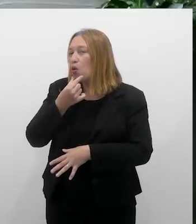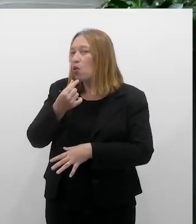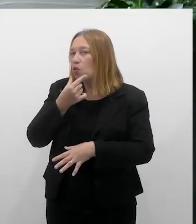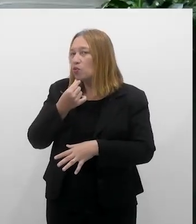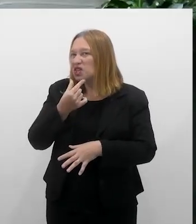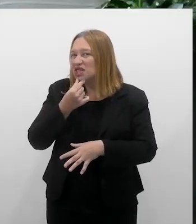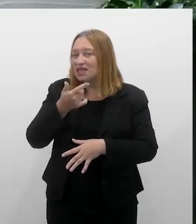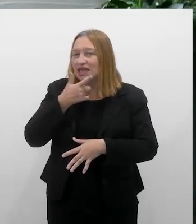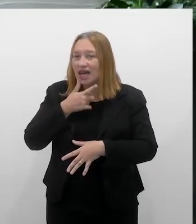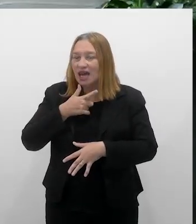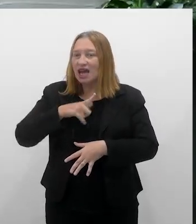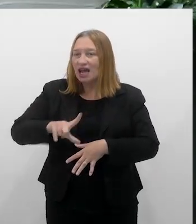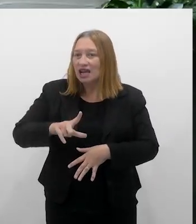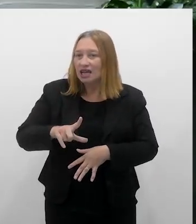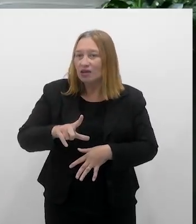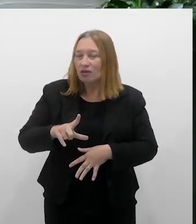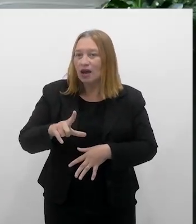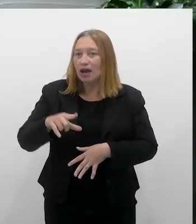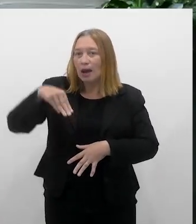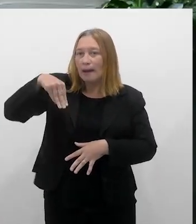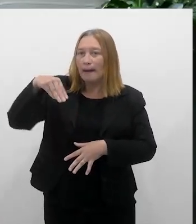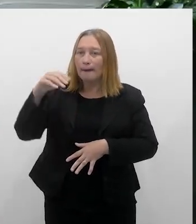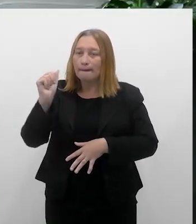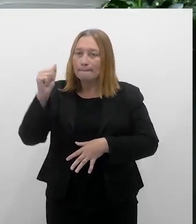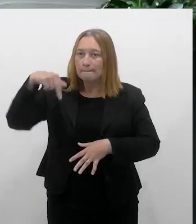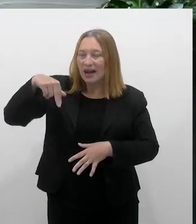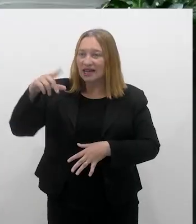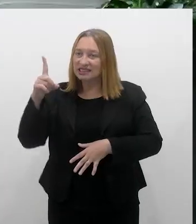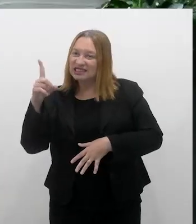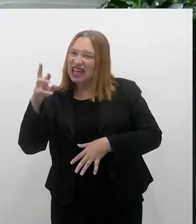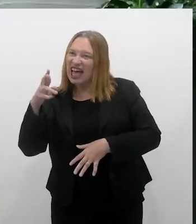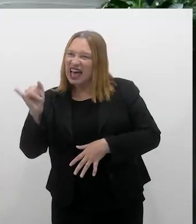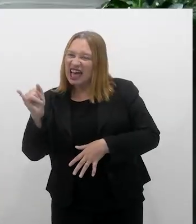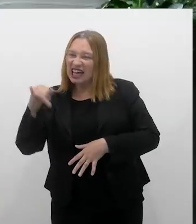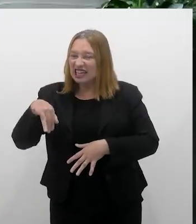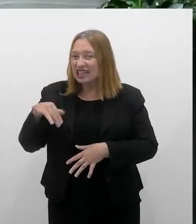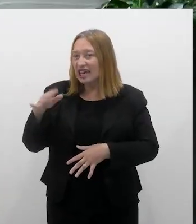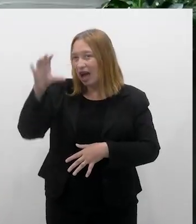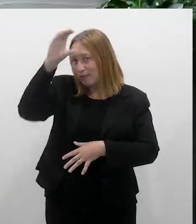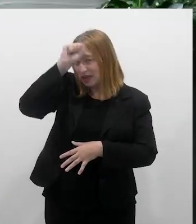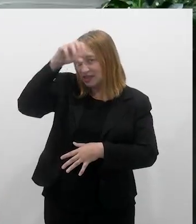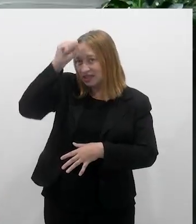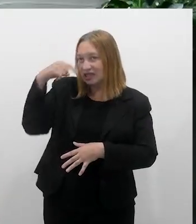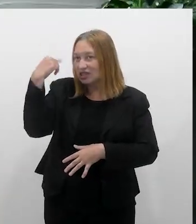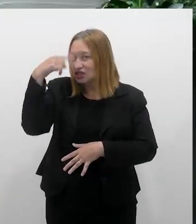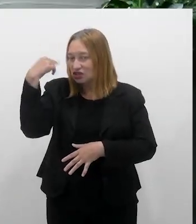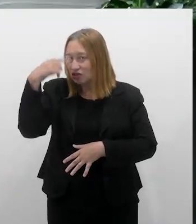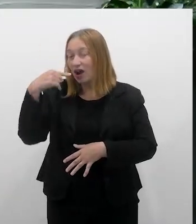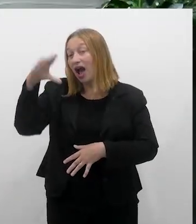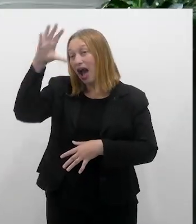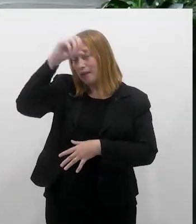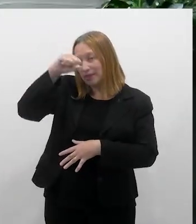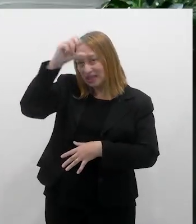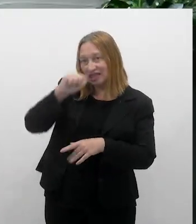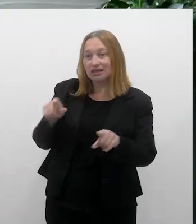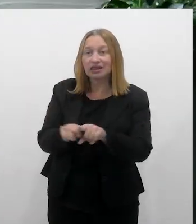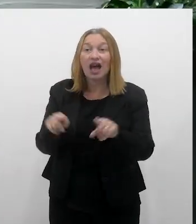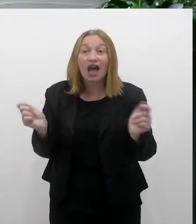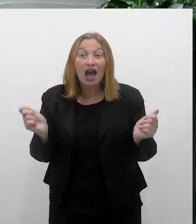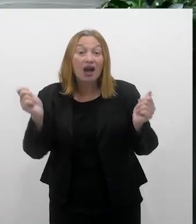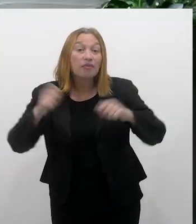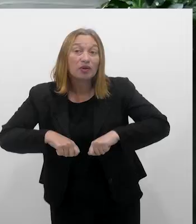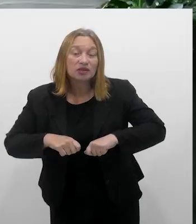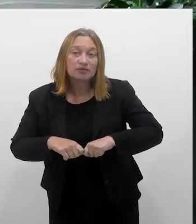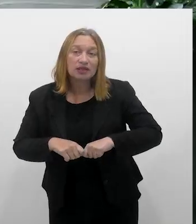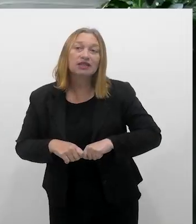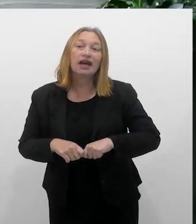mandarim. Olha, do Brasil. Sensacional. O menino sai falando espanhol lá do Brasil e Espanha. Então, assim,